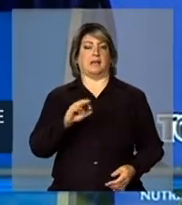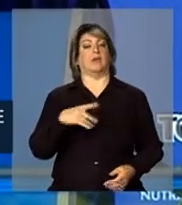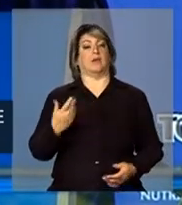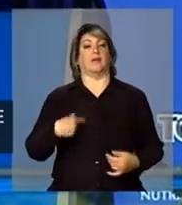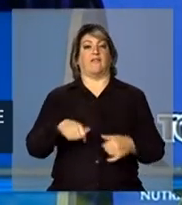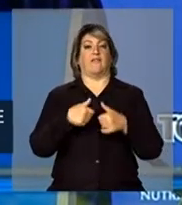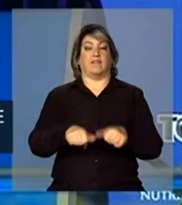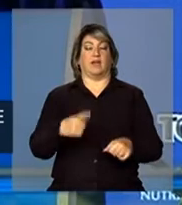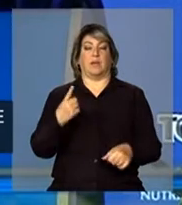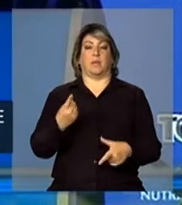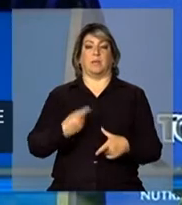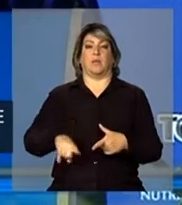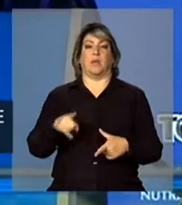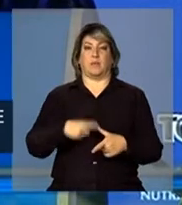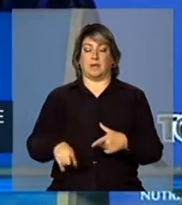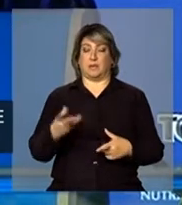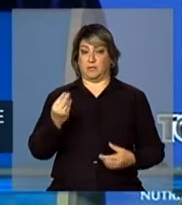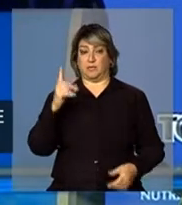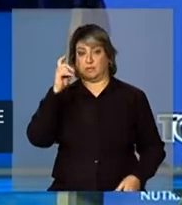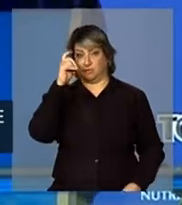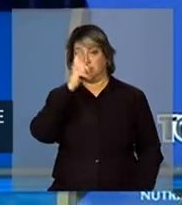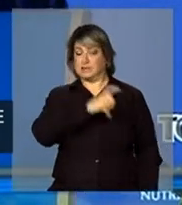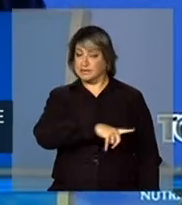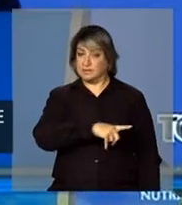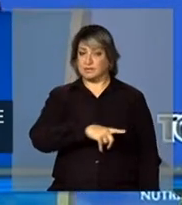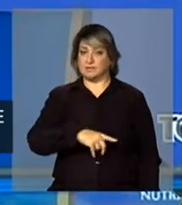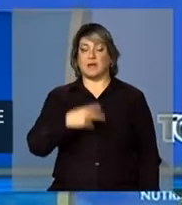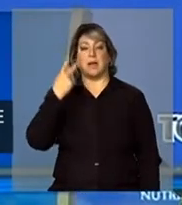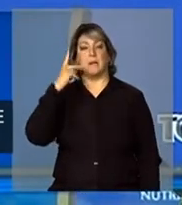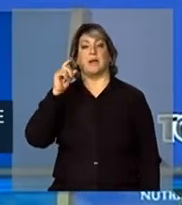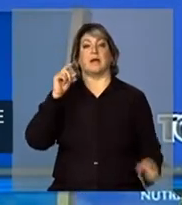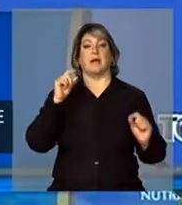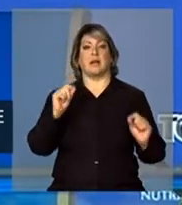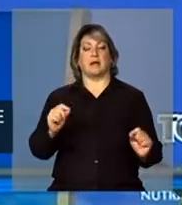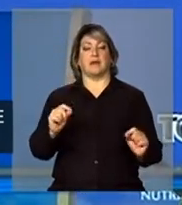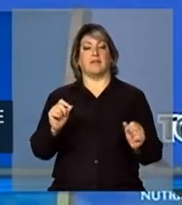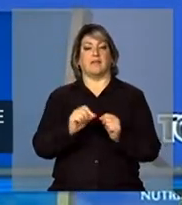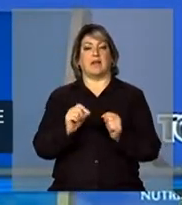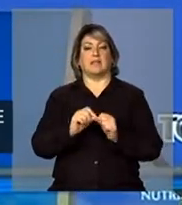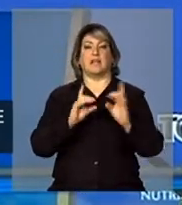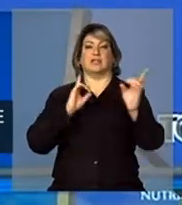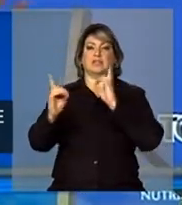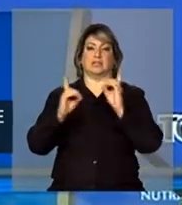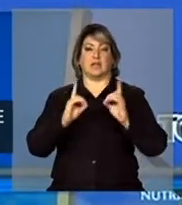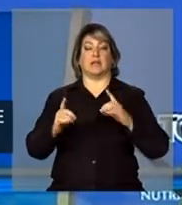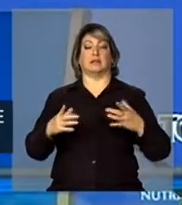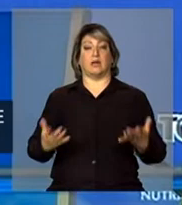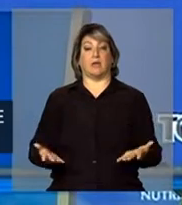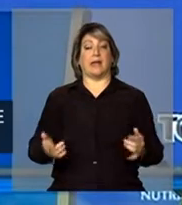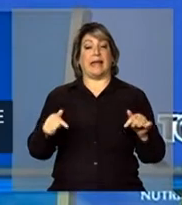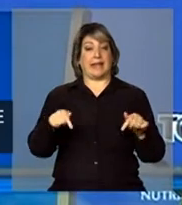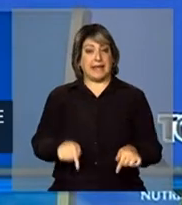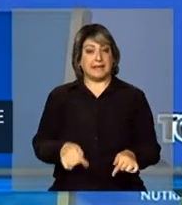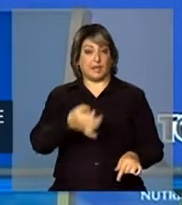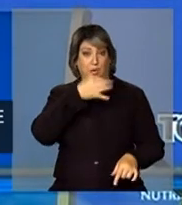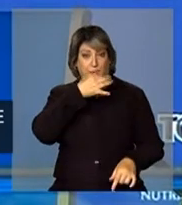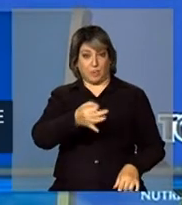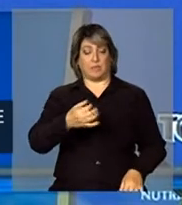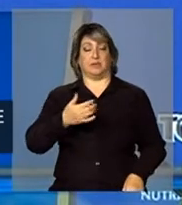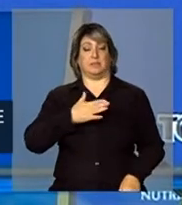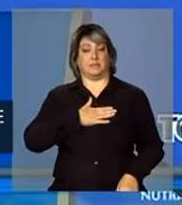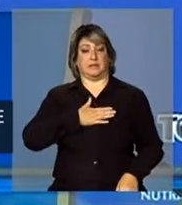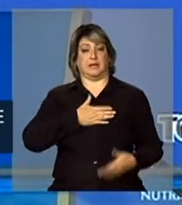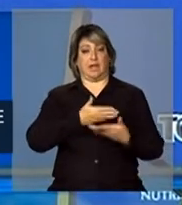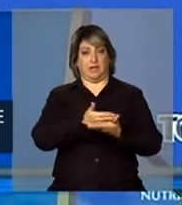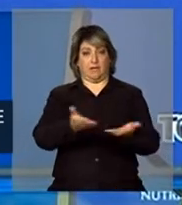fica numa situação muito difícil para empreender o diálogo. Então, é essa a sugestão que eu deixo